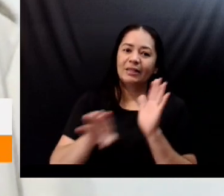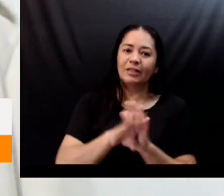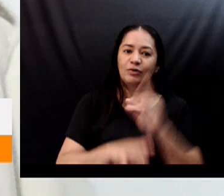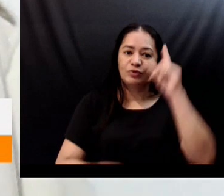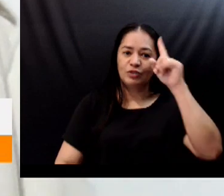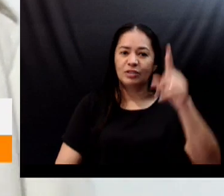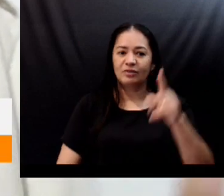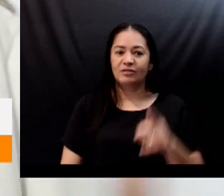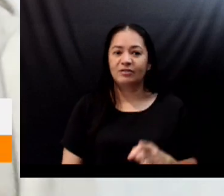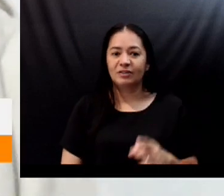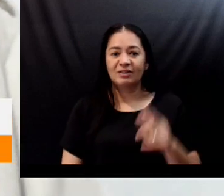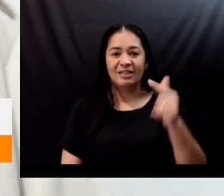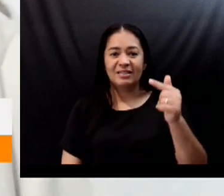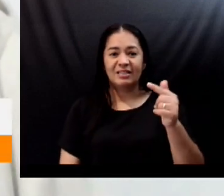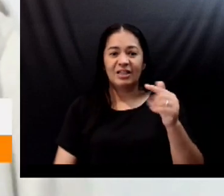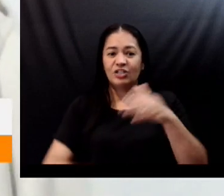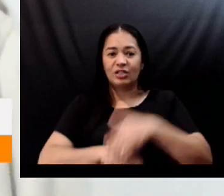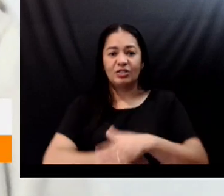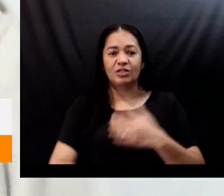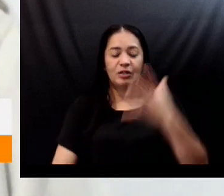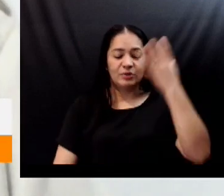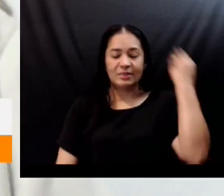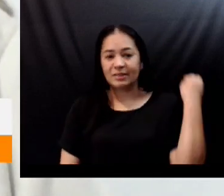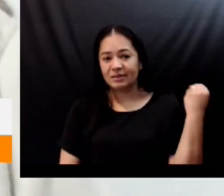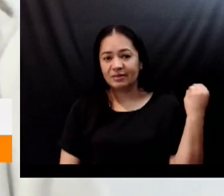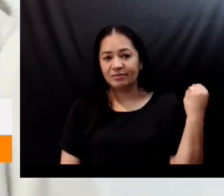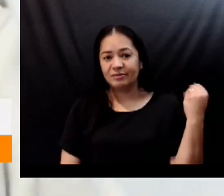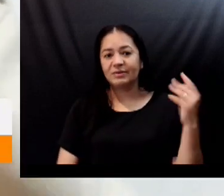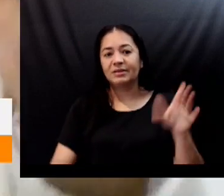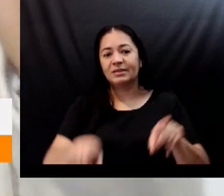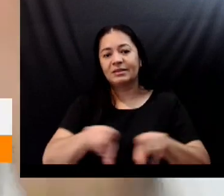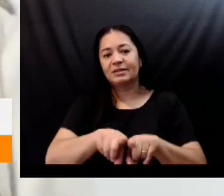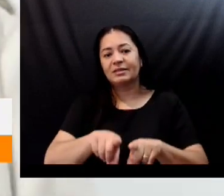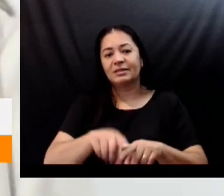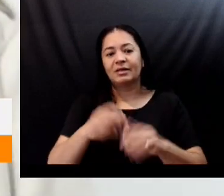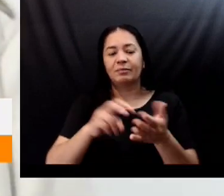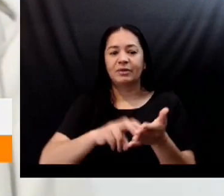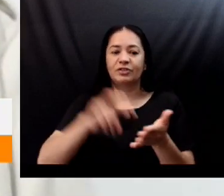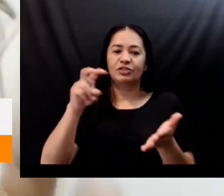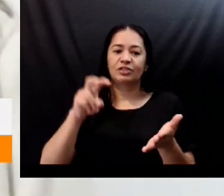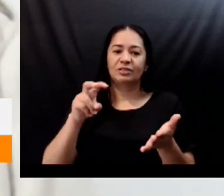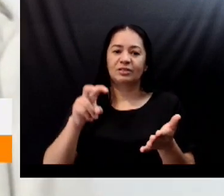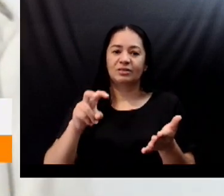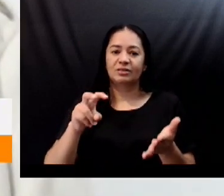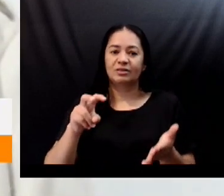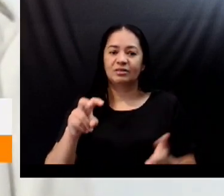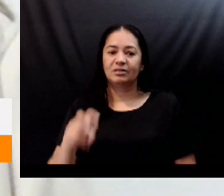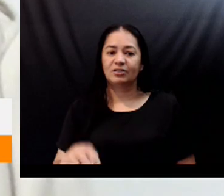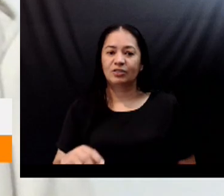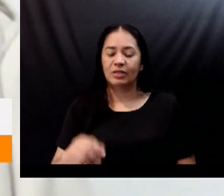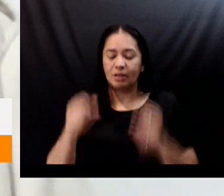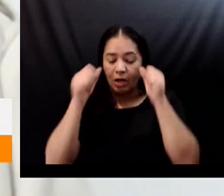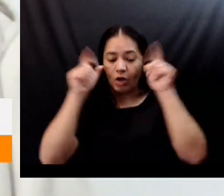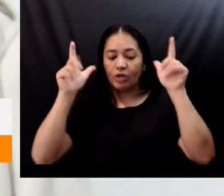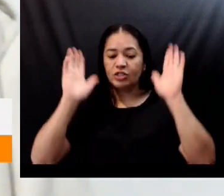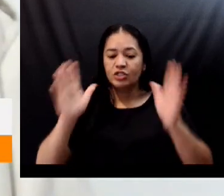que eu tenho celular. E a mesma coisa de manhã. Não é certo que assim, a gente acaba de acordar e já pegue alguma tela, o aparelho celular,